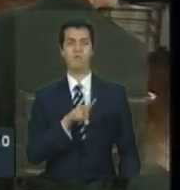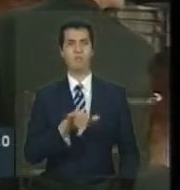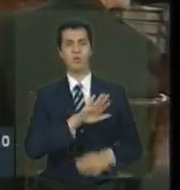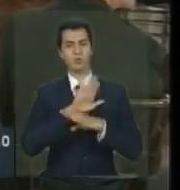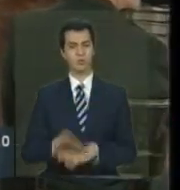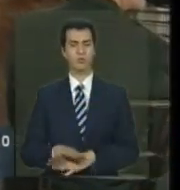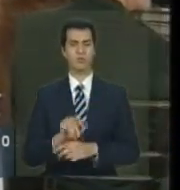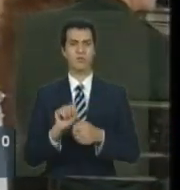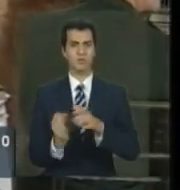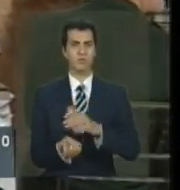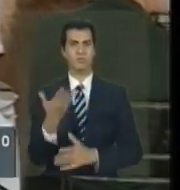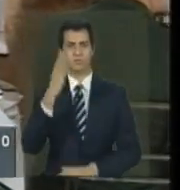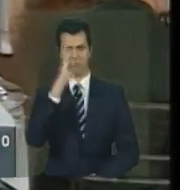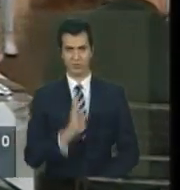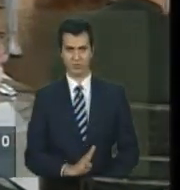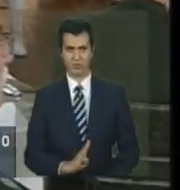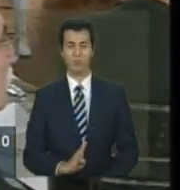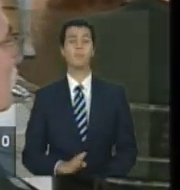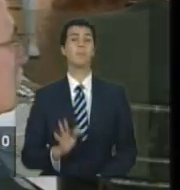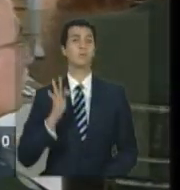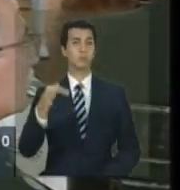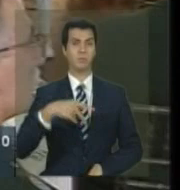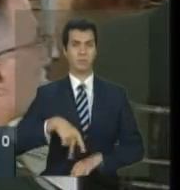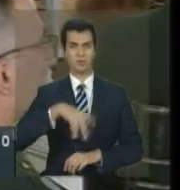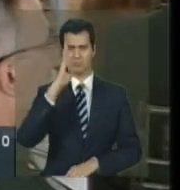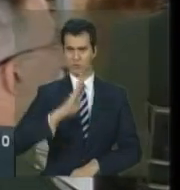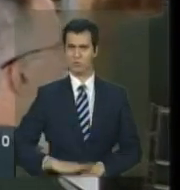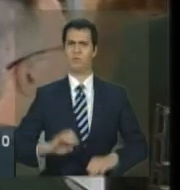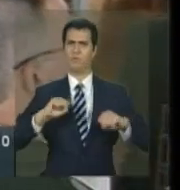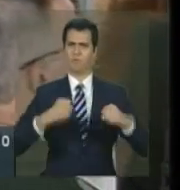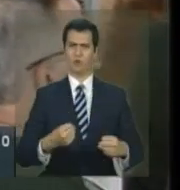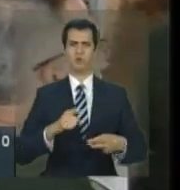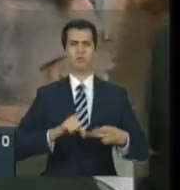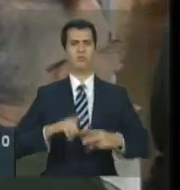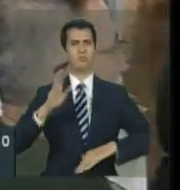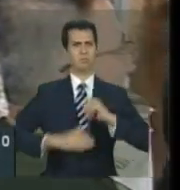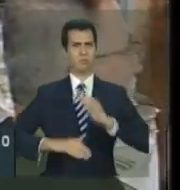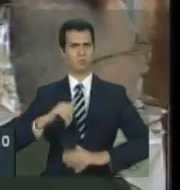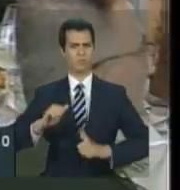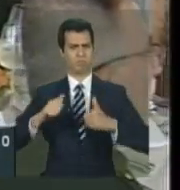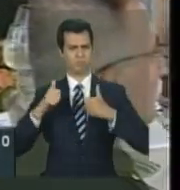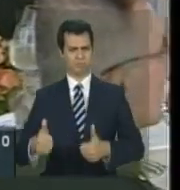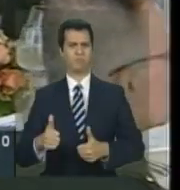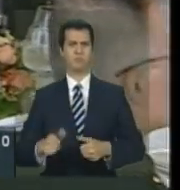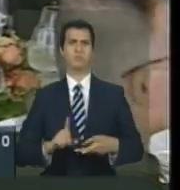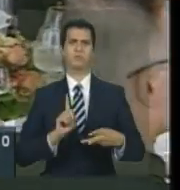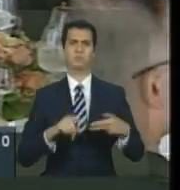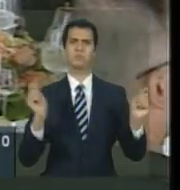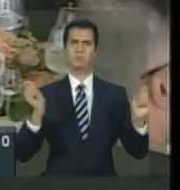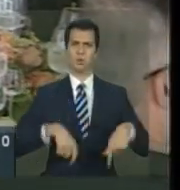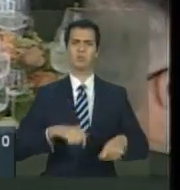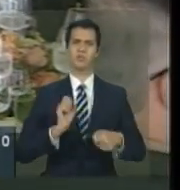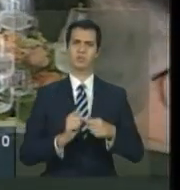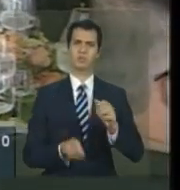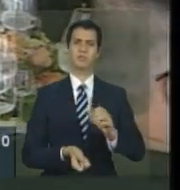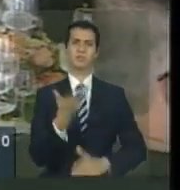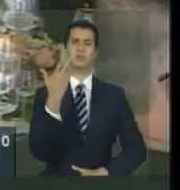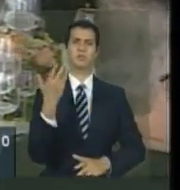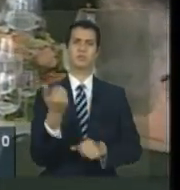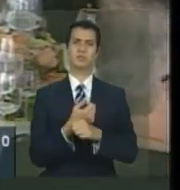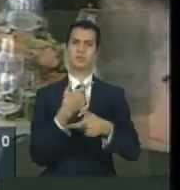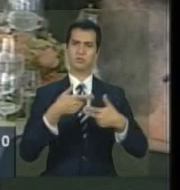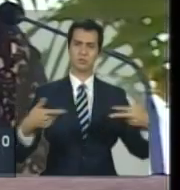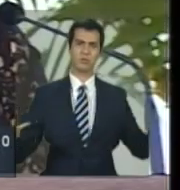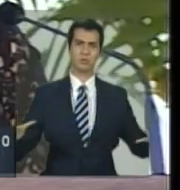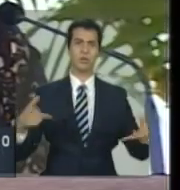Um Brasil forte, profissionalizado, com capacidade de criar e construir.